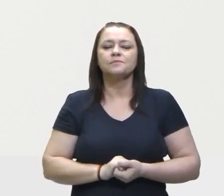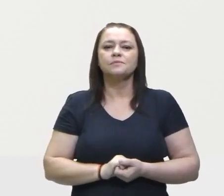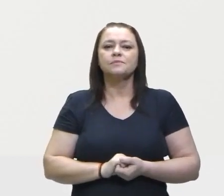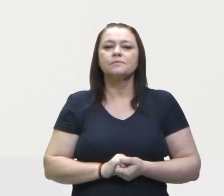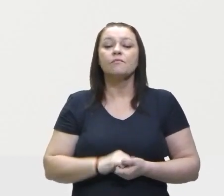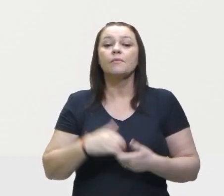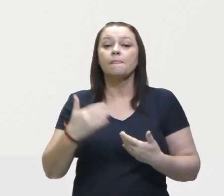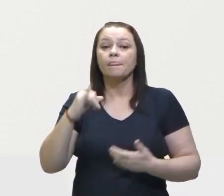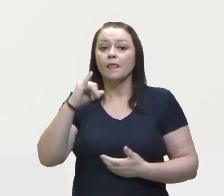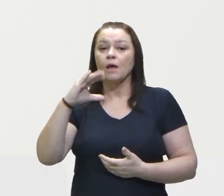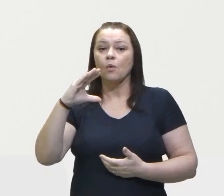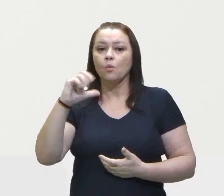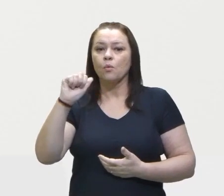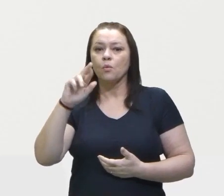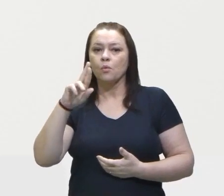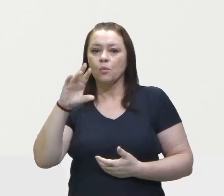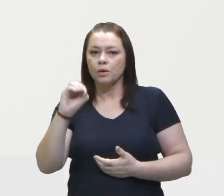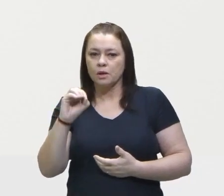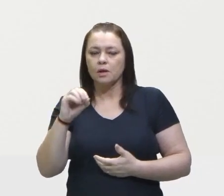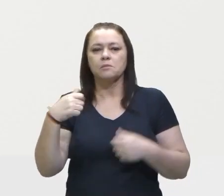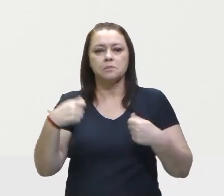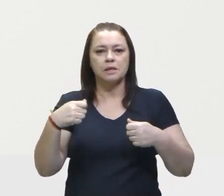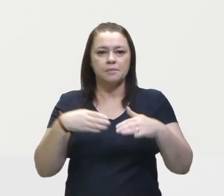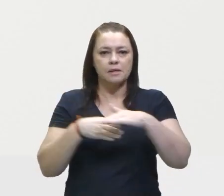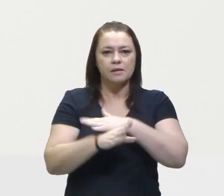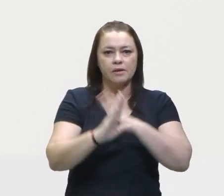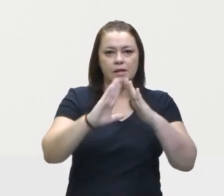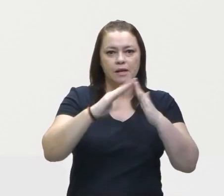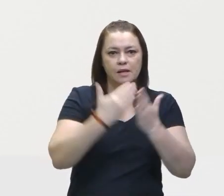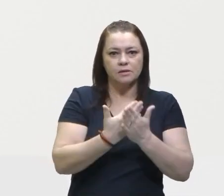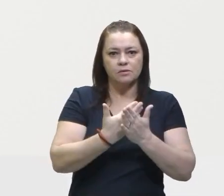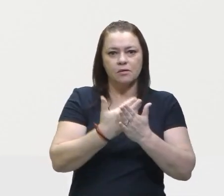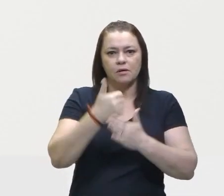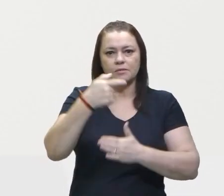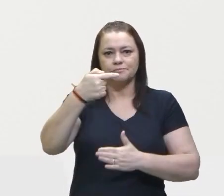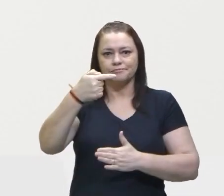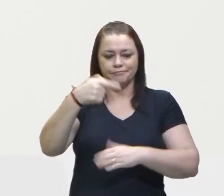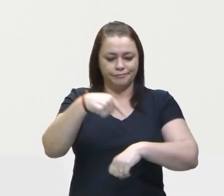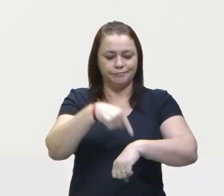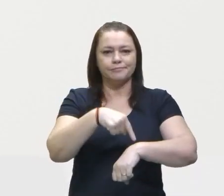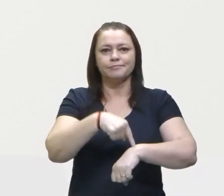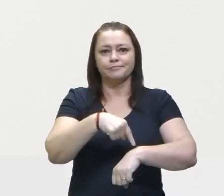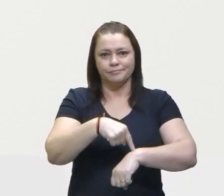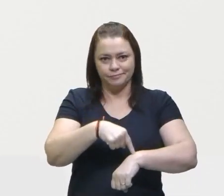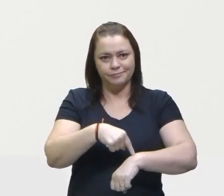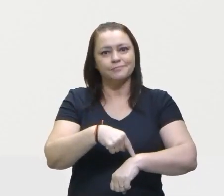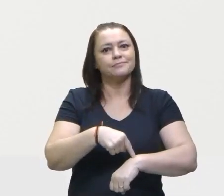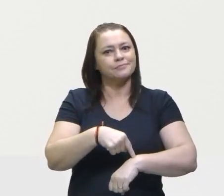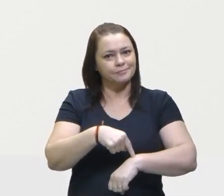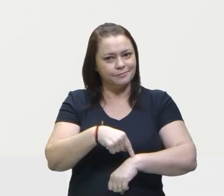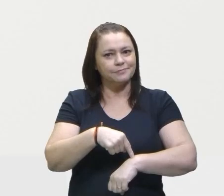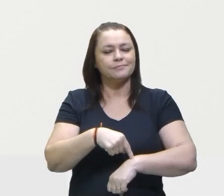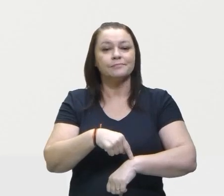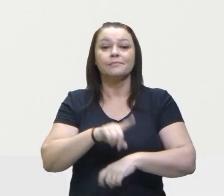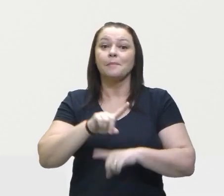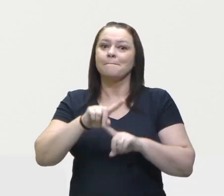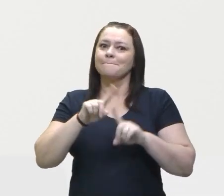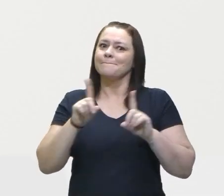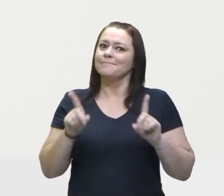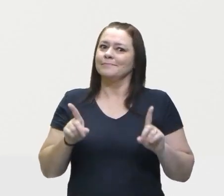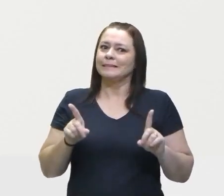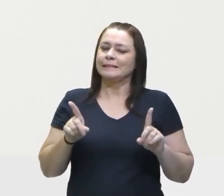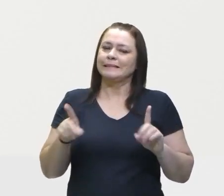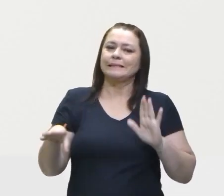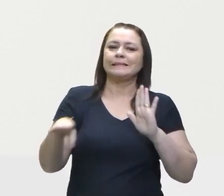que o Ícaro deveria entrar na escola às 7 horas. Olha aí, Ícaro. Ícaro chegou